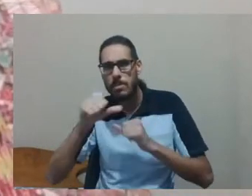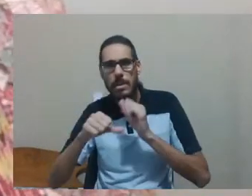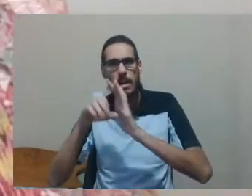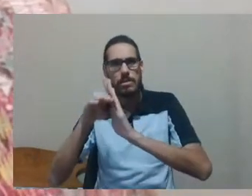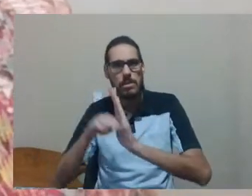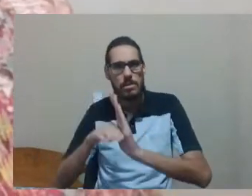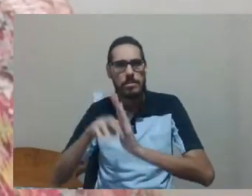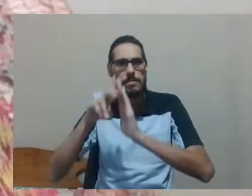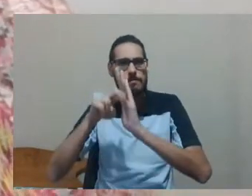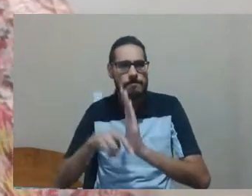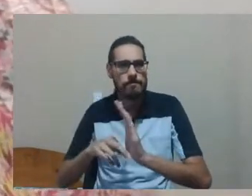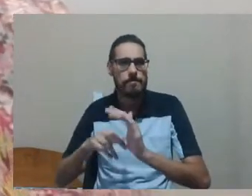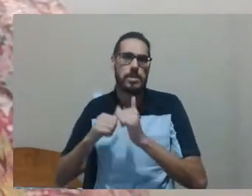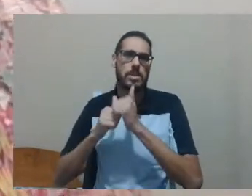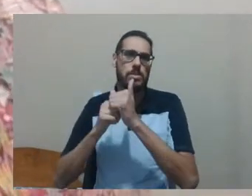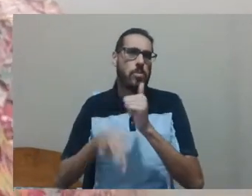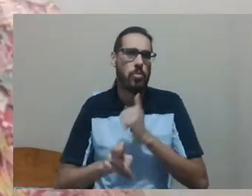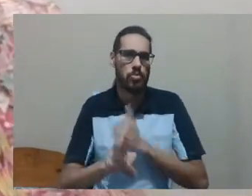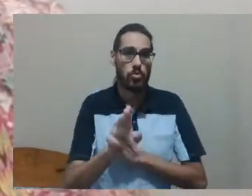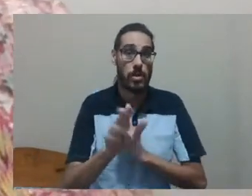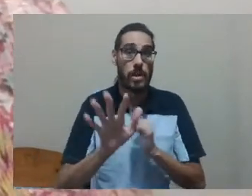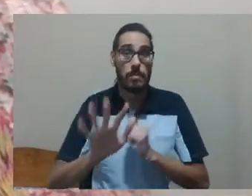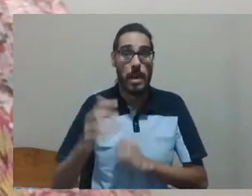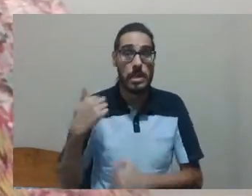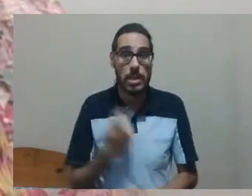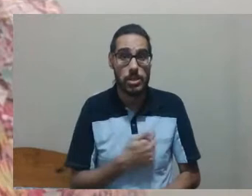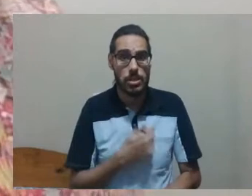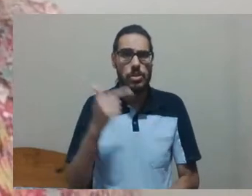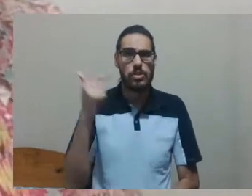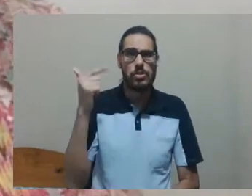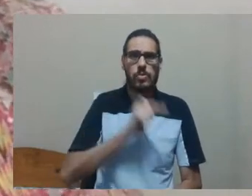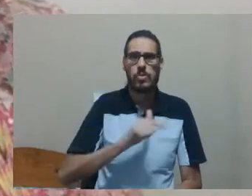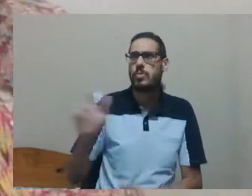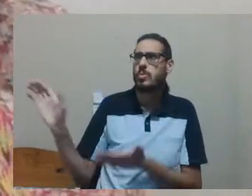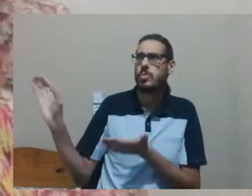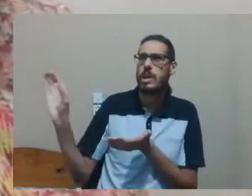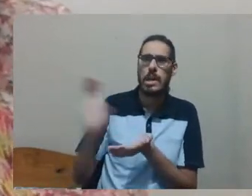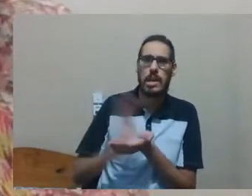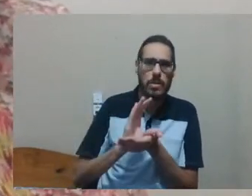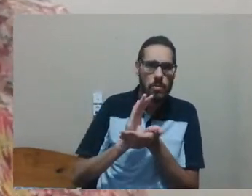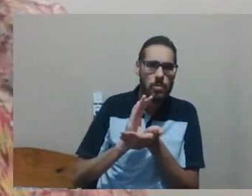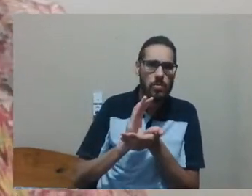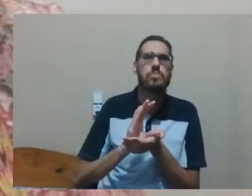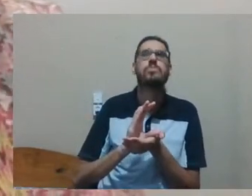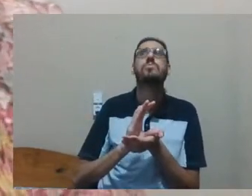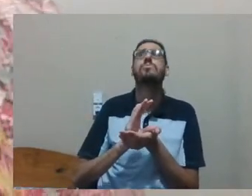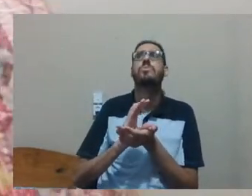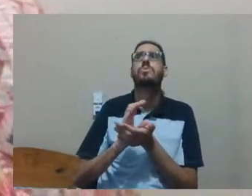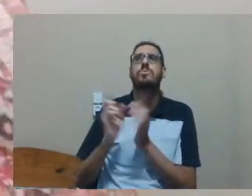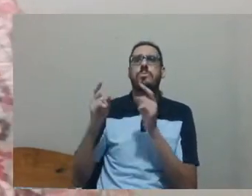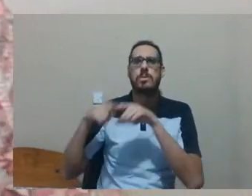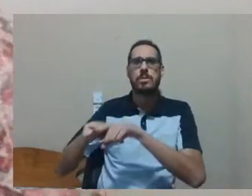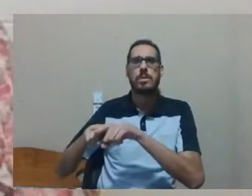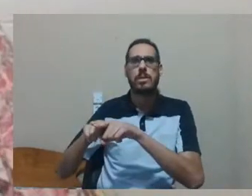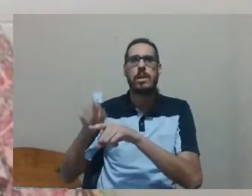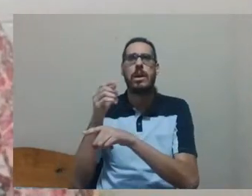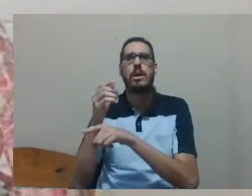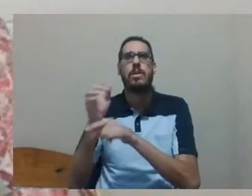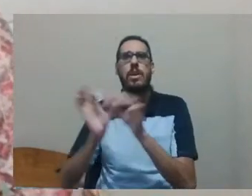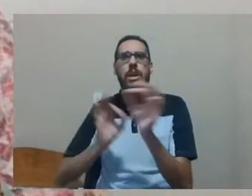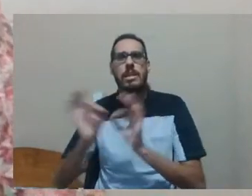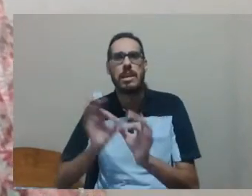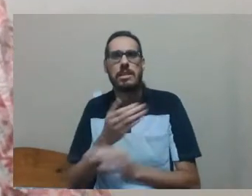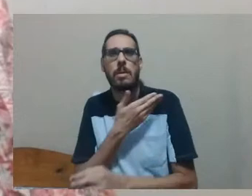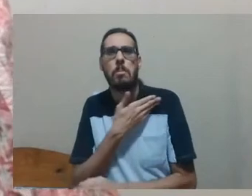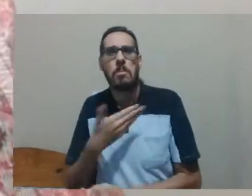seguir. Mas nós conseguimos muitos recursos com organizações públicas e privadas. E